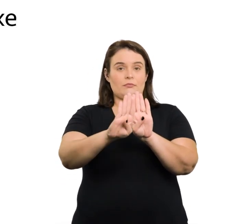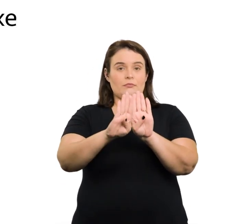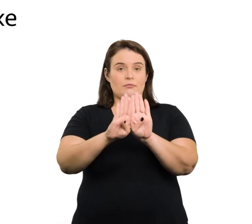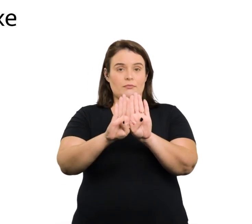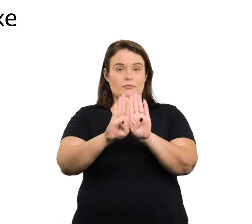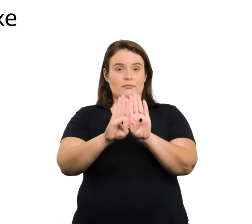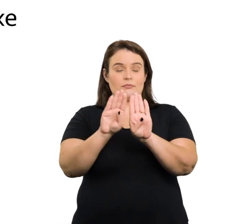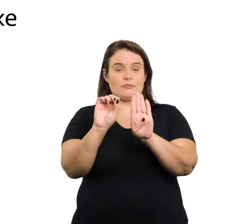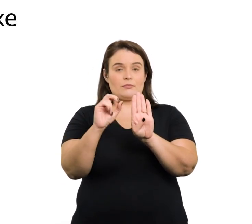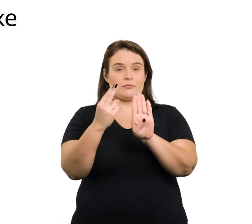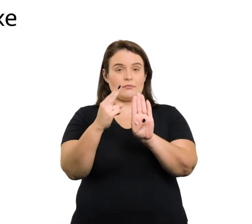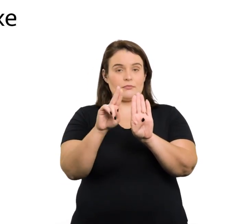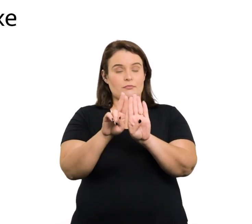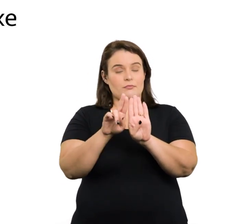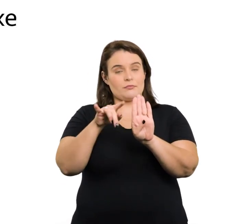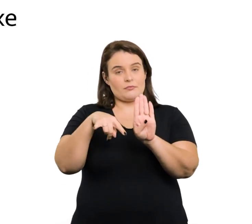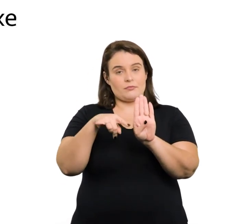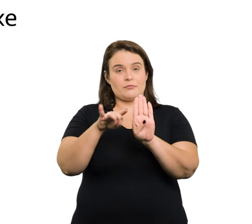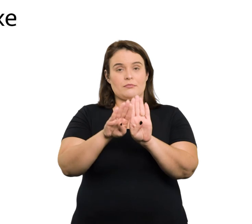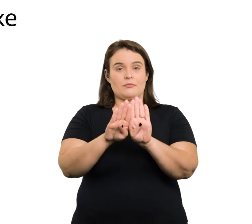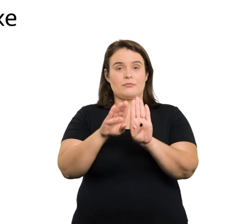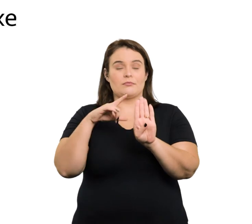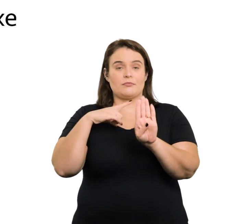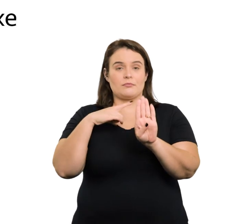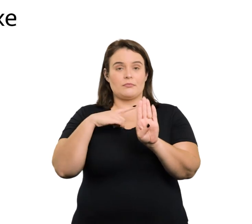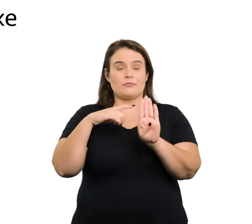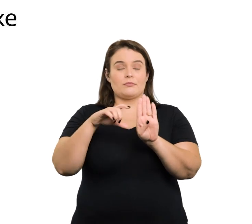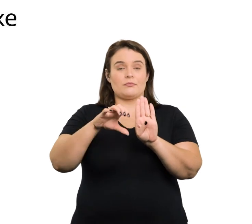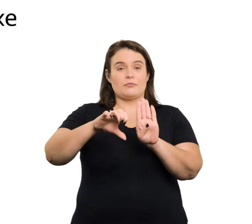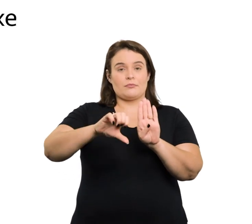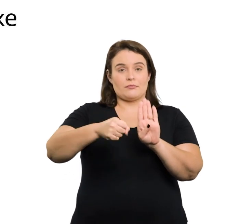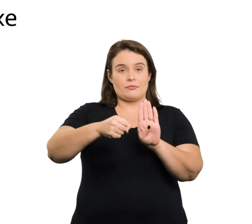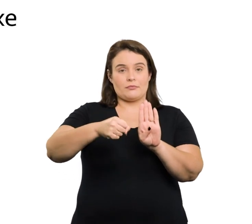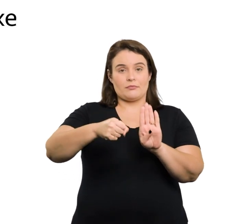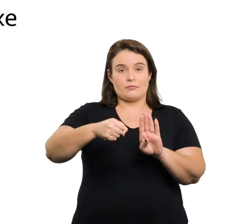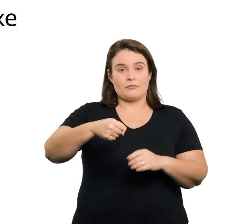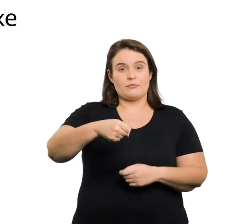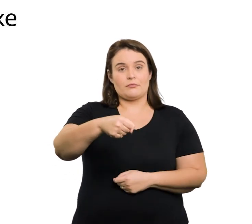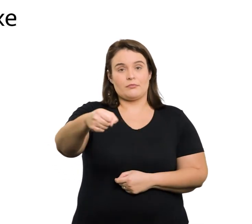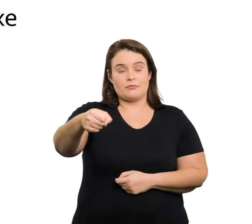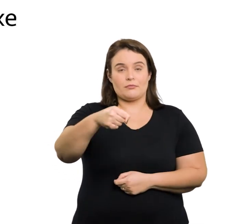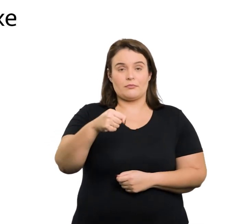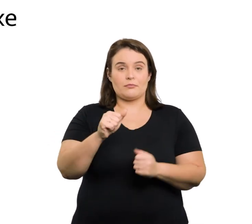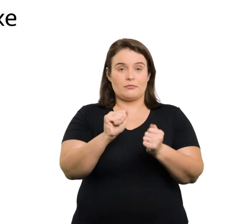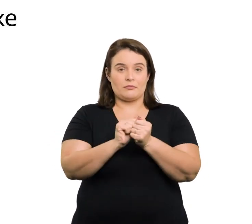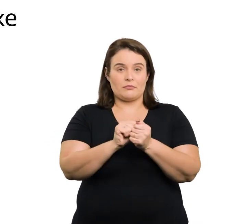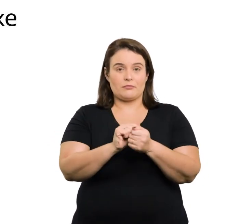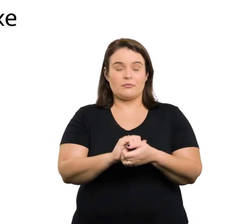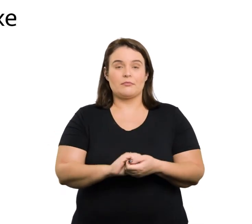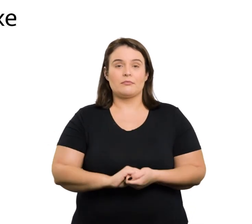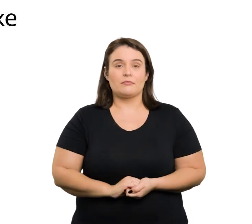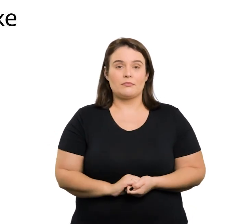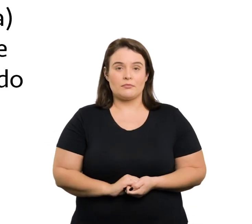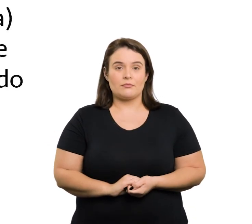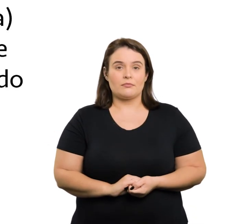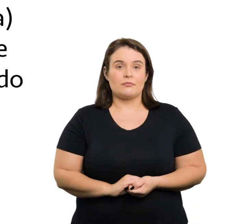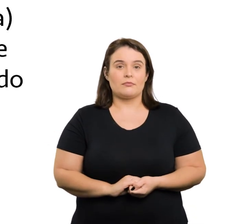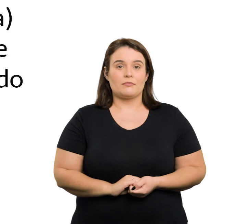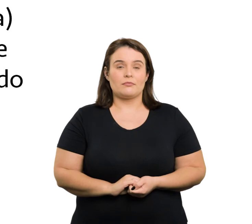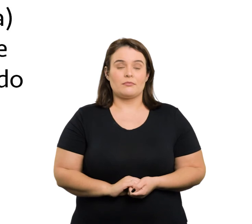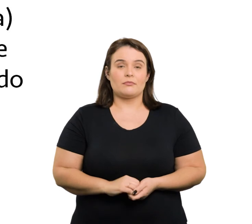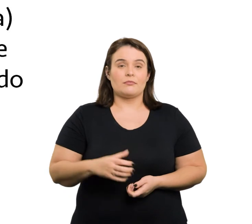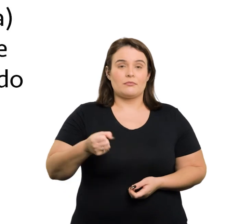externo do sanitário ou box e possuir um puxador horizontal associado à maçaneta.